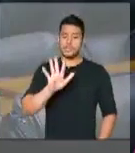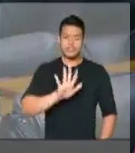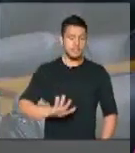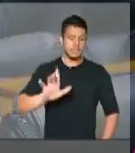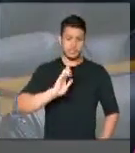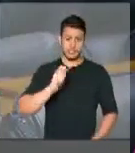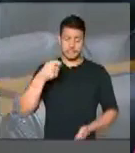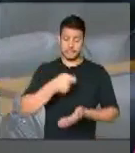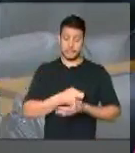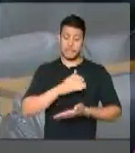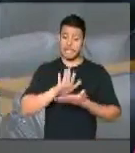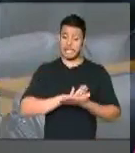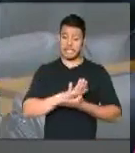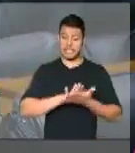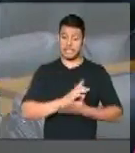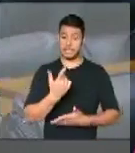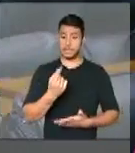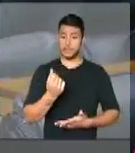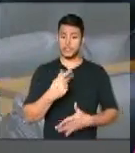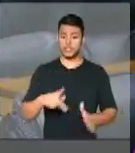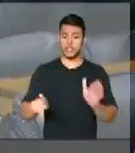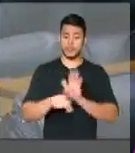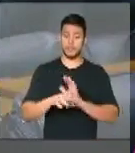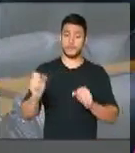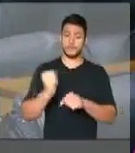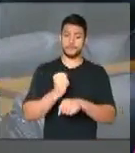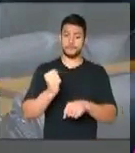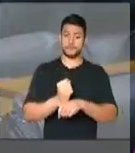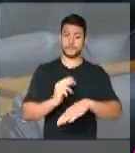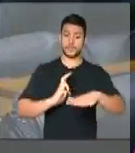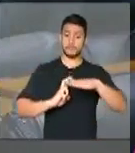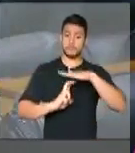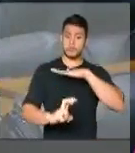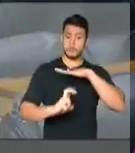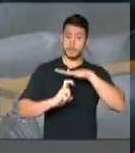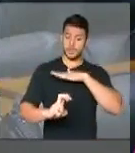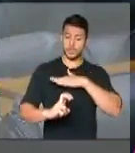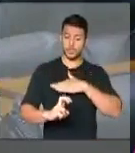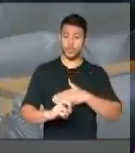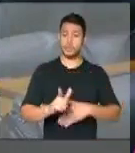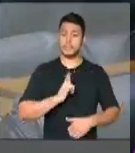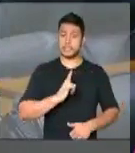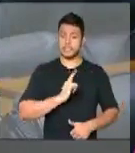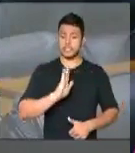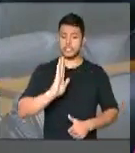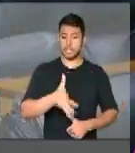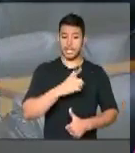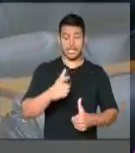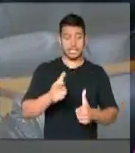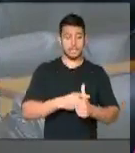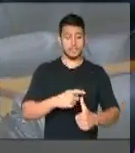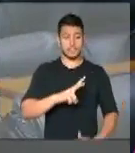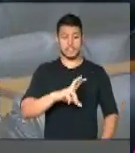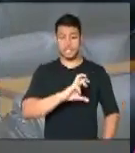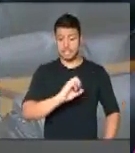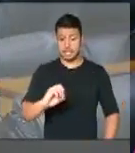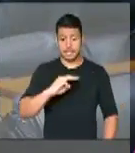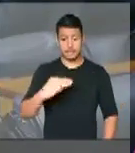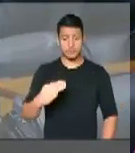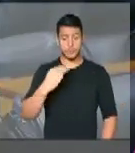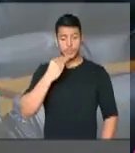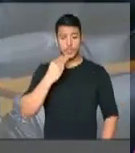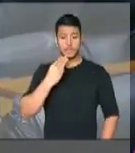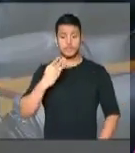paga os recursos que deve da obra do metrô, mais de 500 milhões de reais devendo ao governo da Bahia, o governo